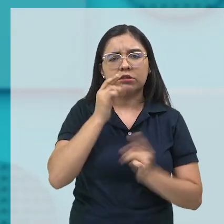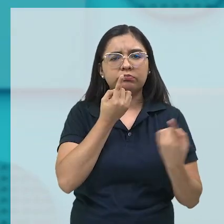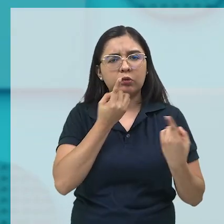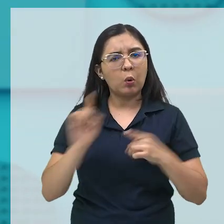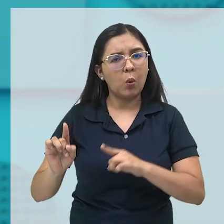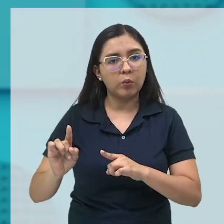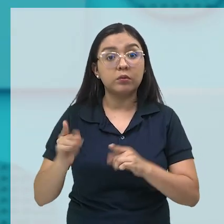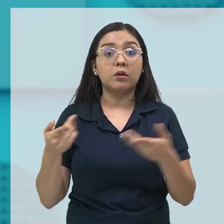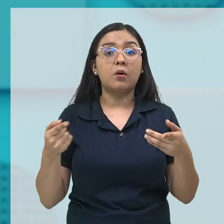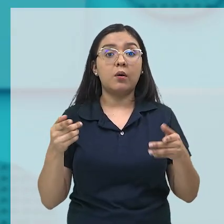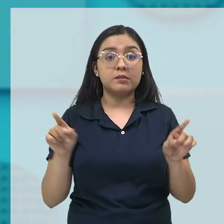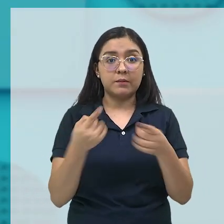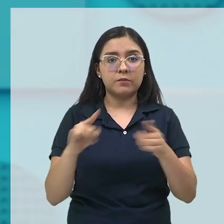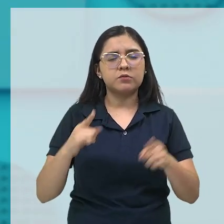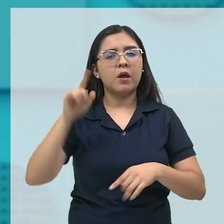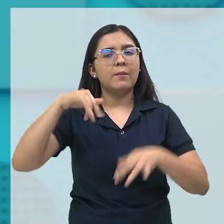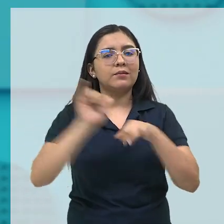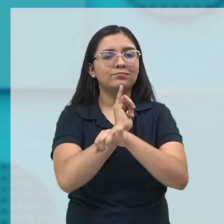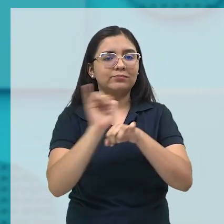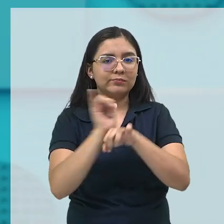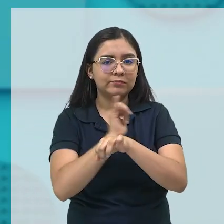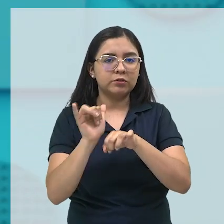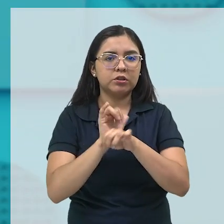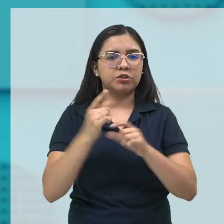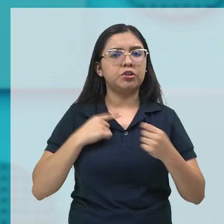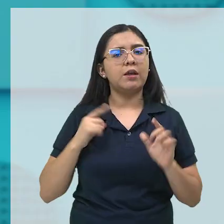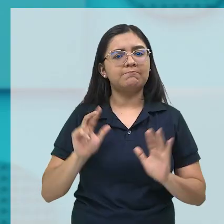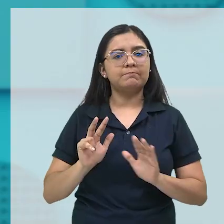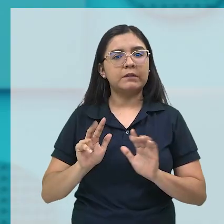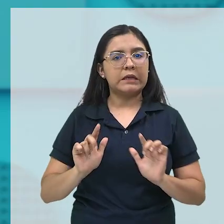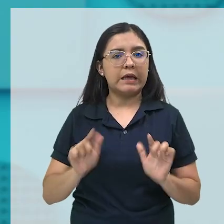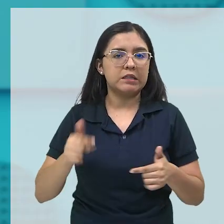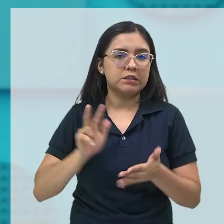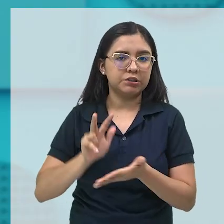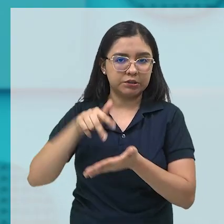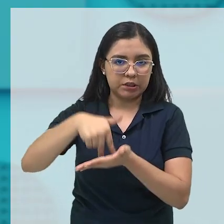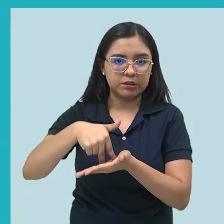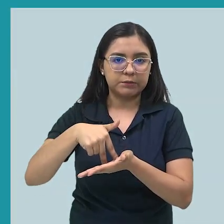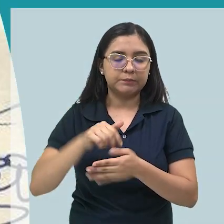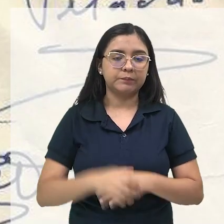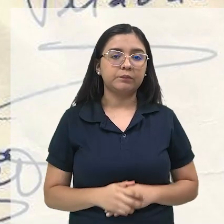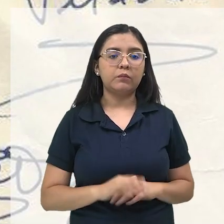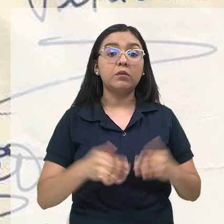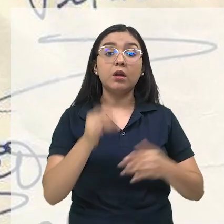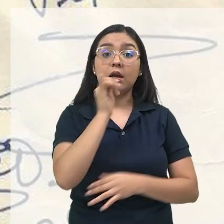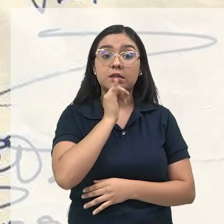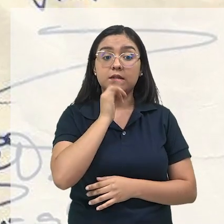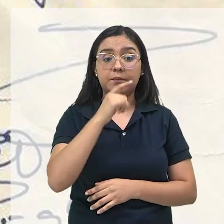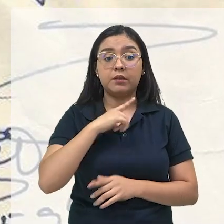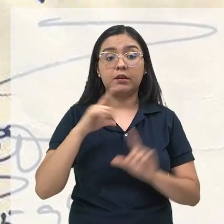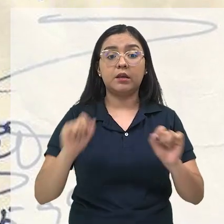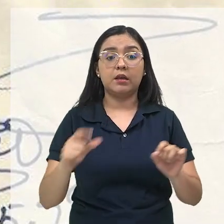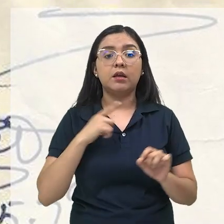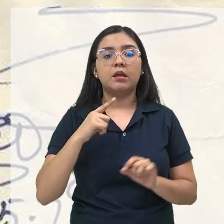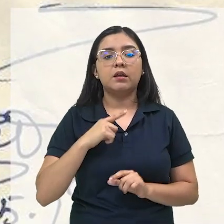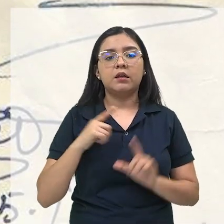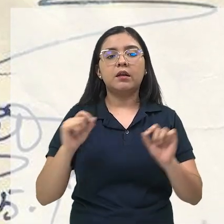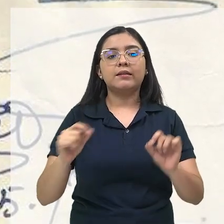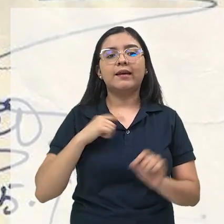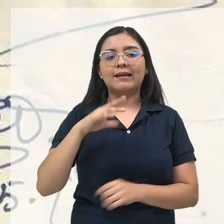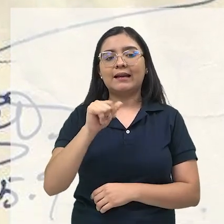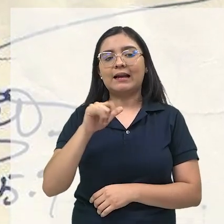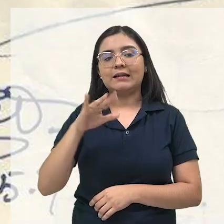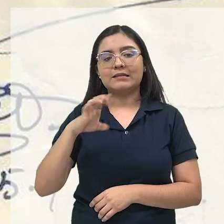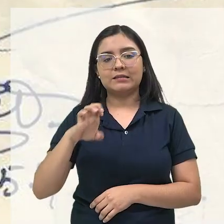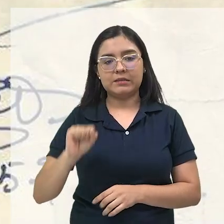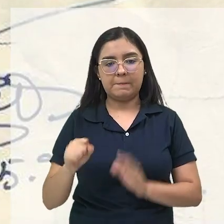música nesse momento vai se tornar uma ferramenta de resistência à ditadura militar. Exemplos, nós temos música Cálice, de Chico